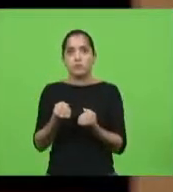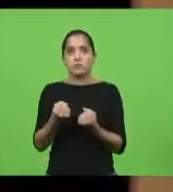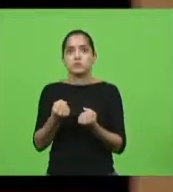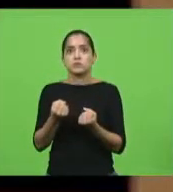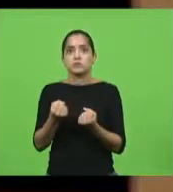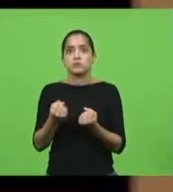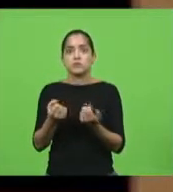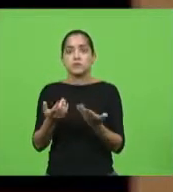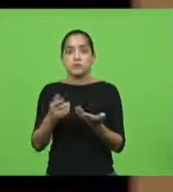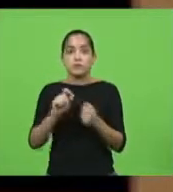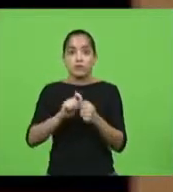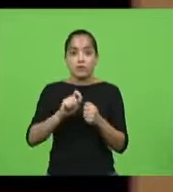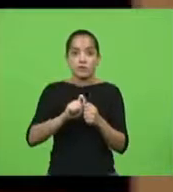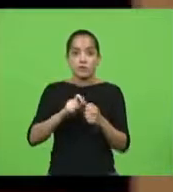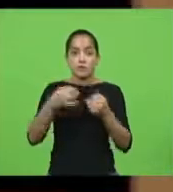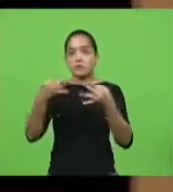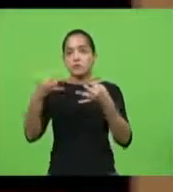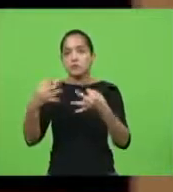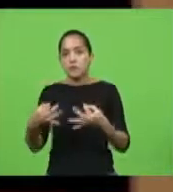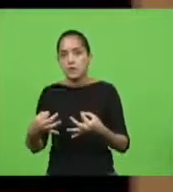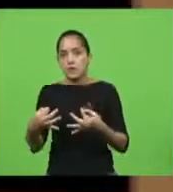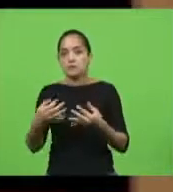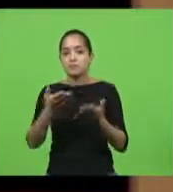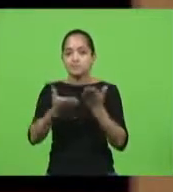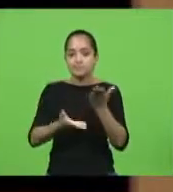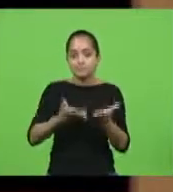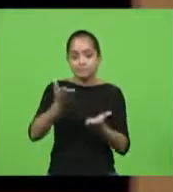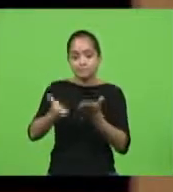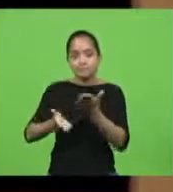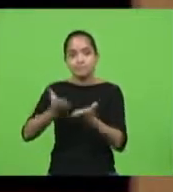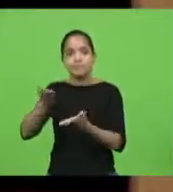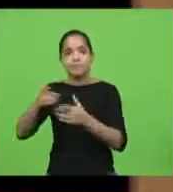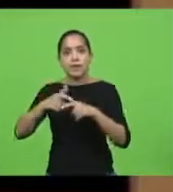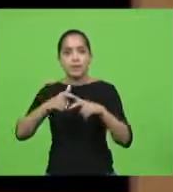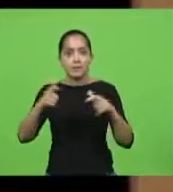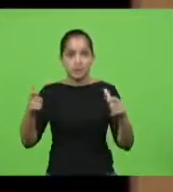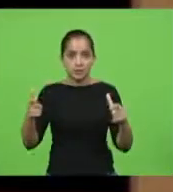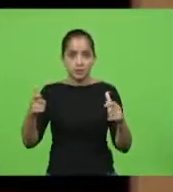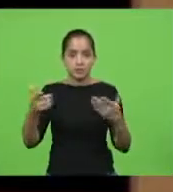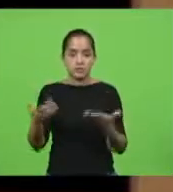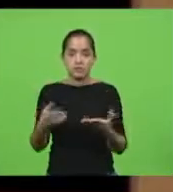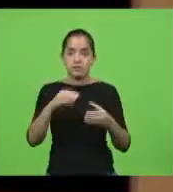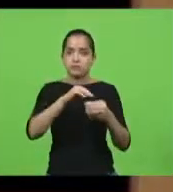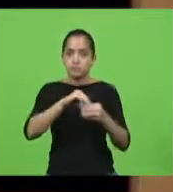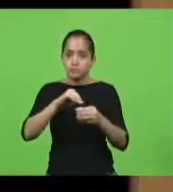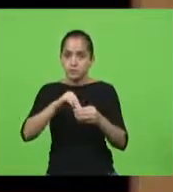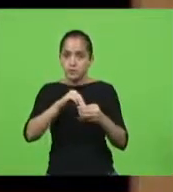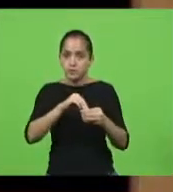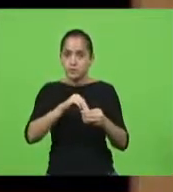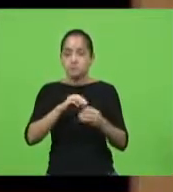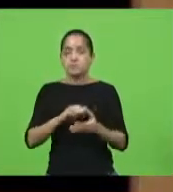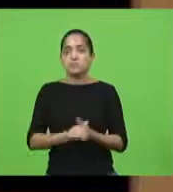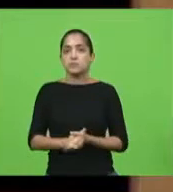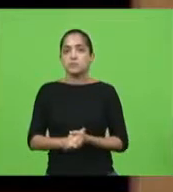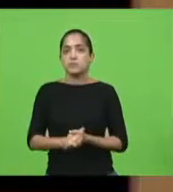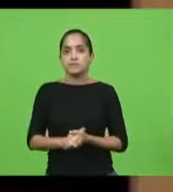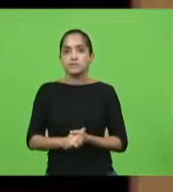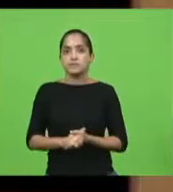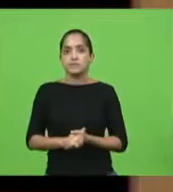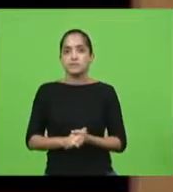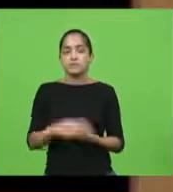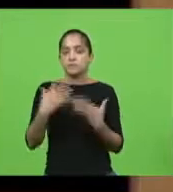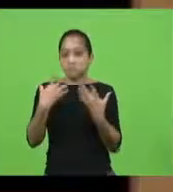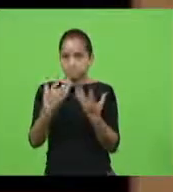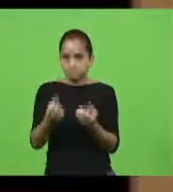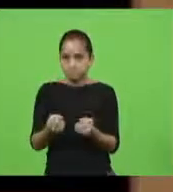foi feito o ideal para atender a maioria dos nossos municípios do Estado. Então, sou favorável